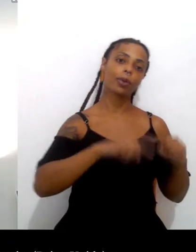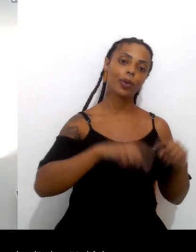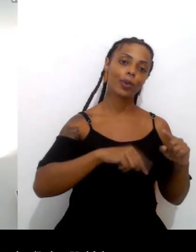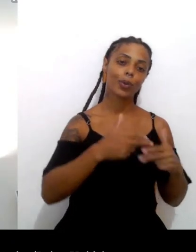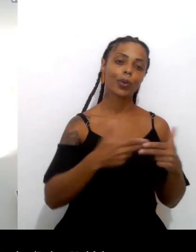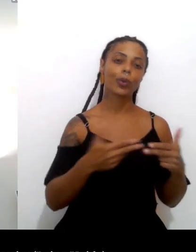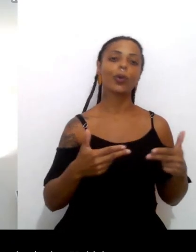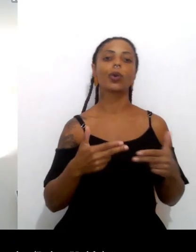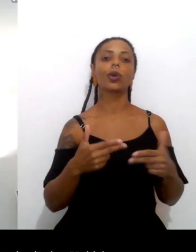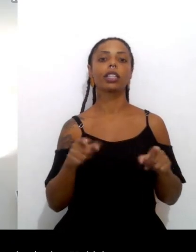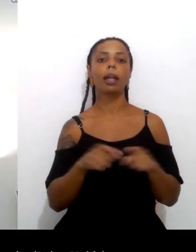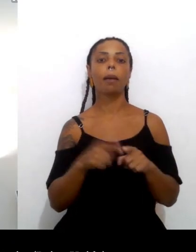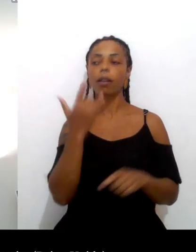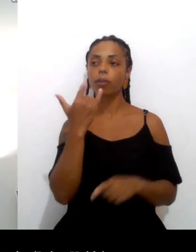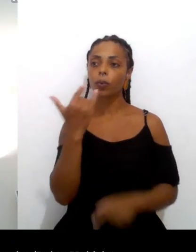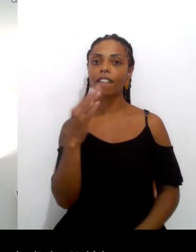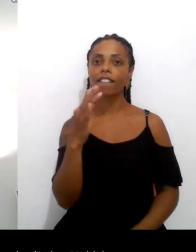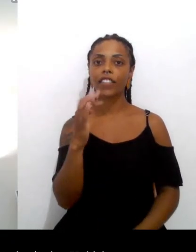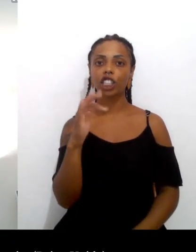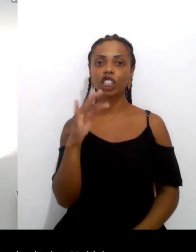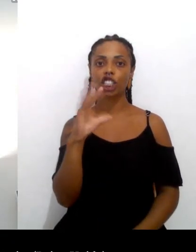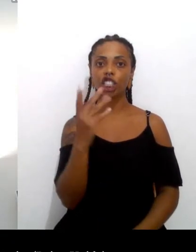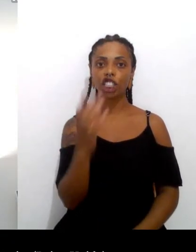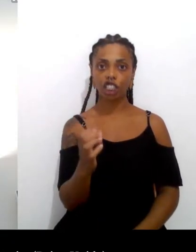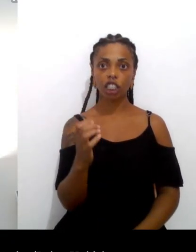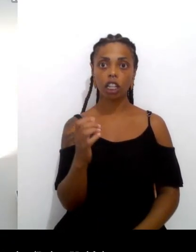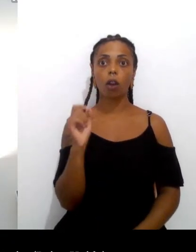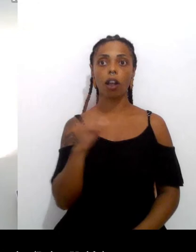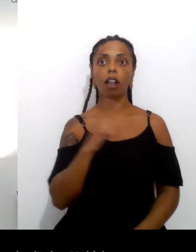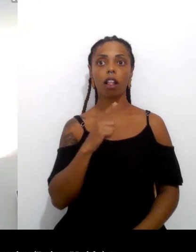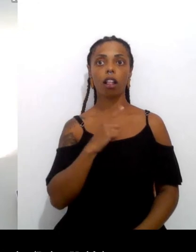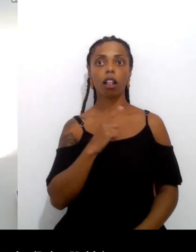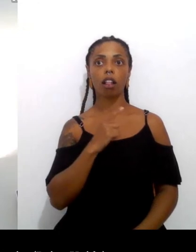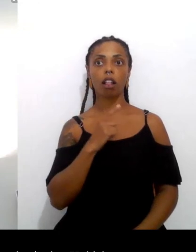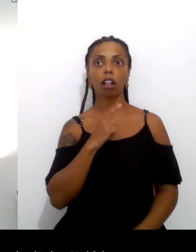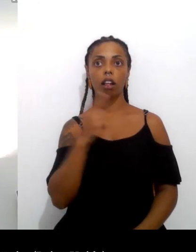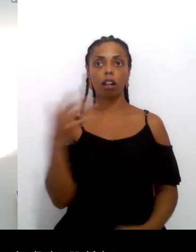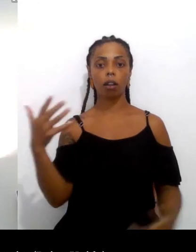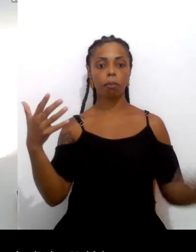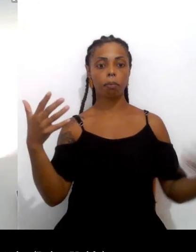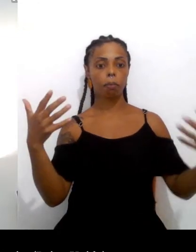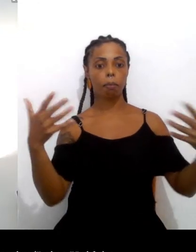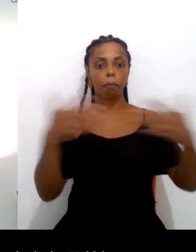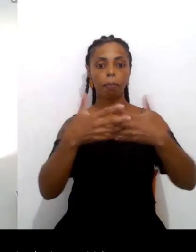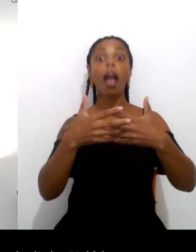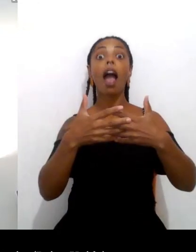entram em uma intersecção e o dinheiro acaba se tornando